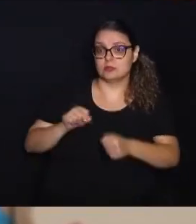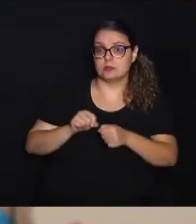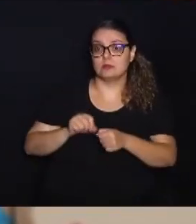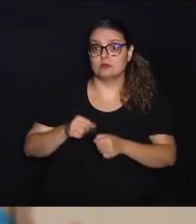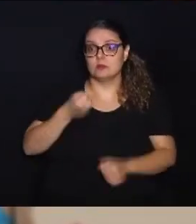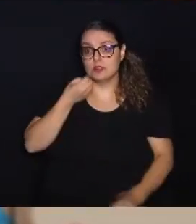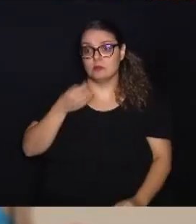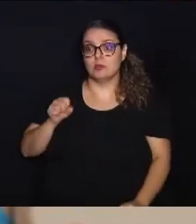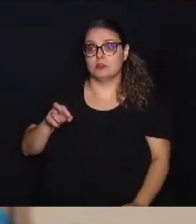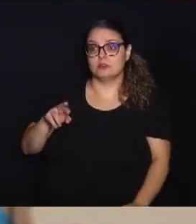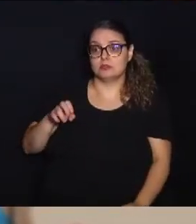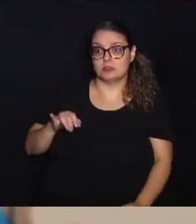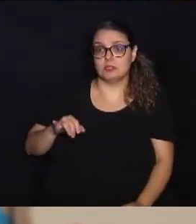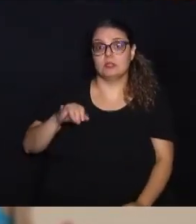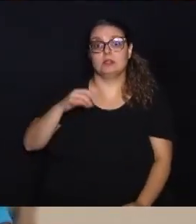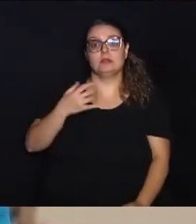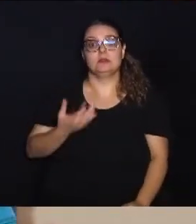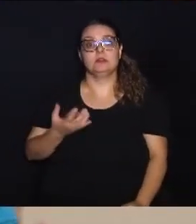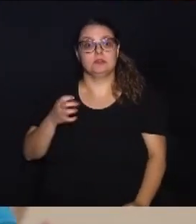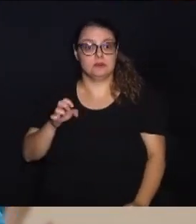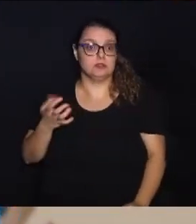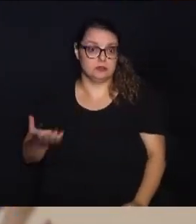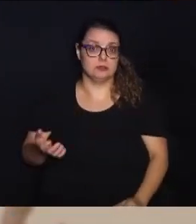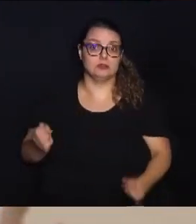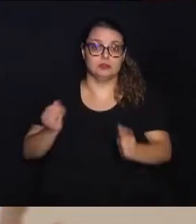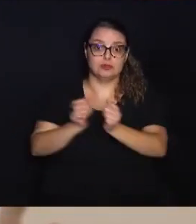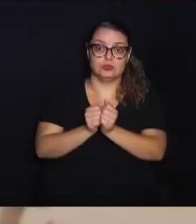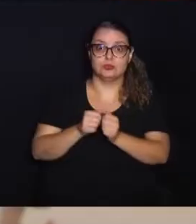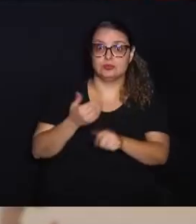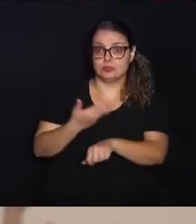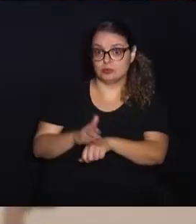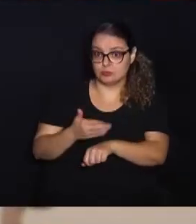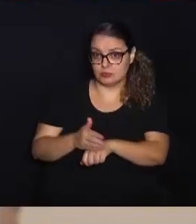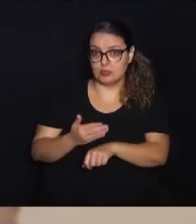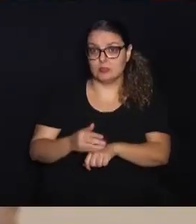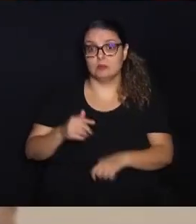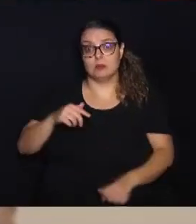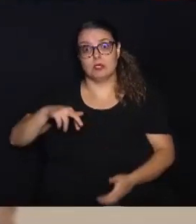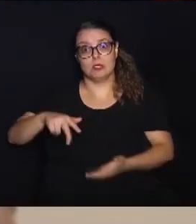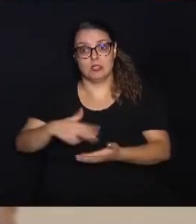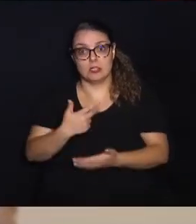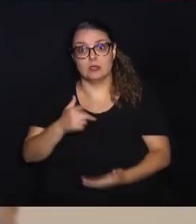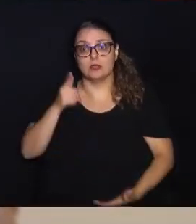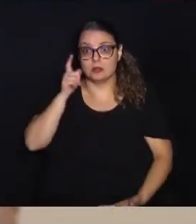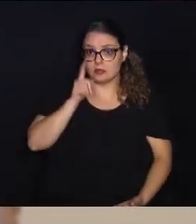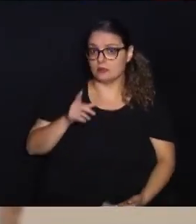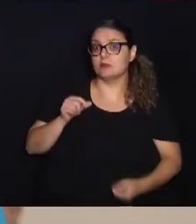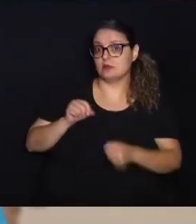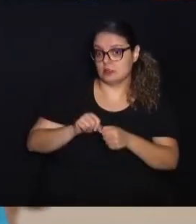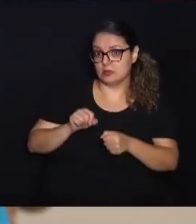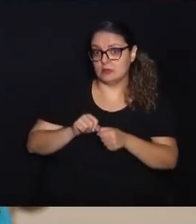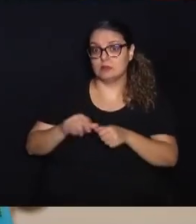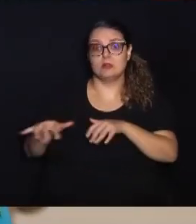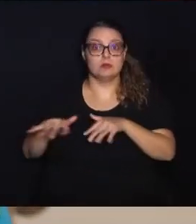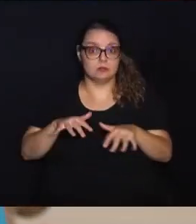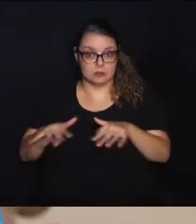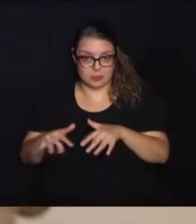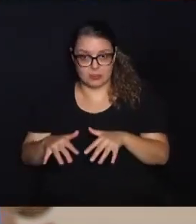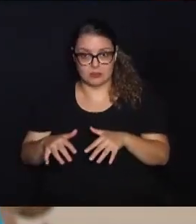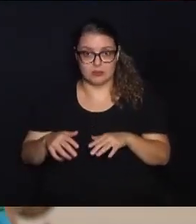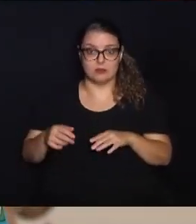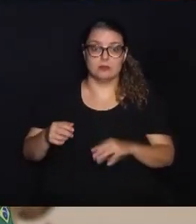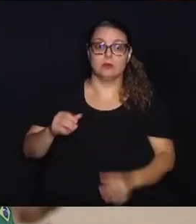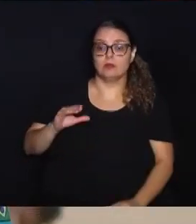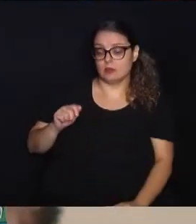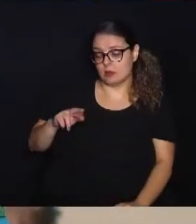muito importante para a nossa coreografia. O caráter, ele está dentro do artístico, né? E se a ginasta não se identifica com aquela música,